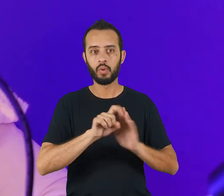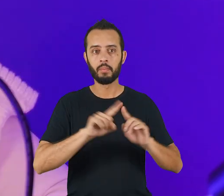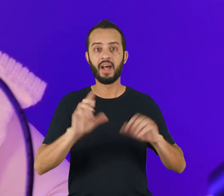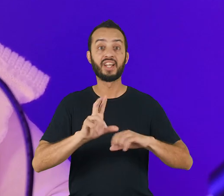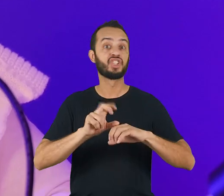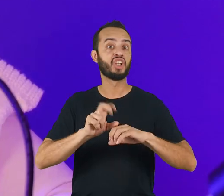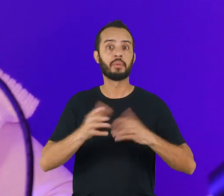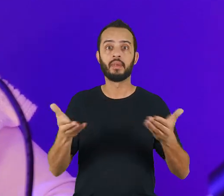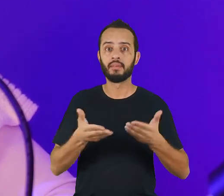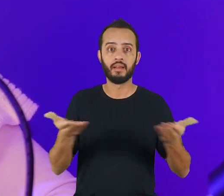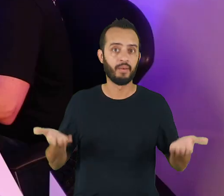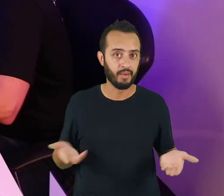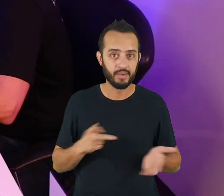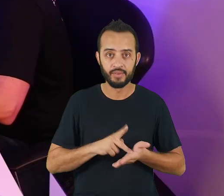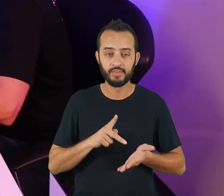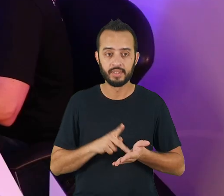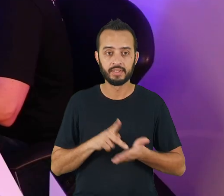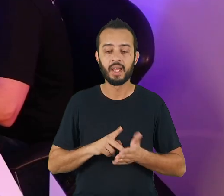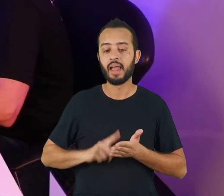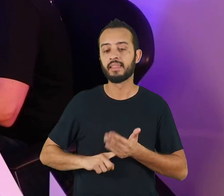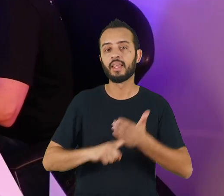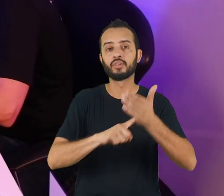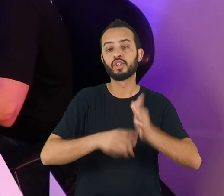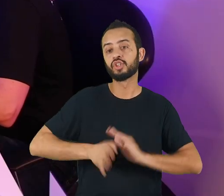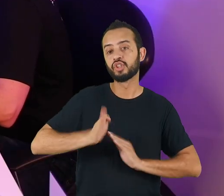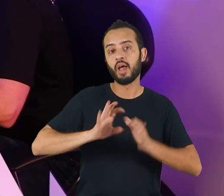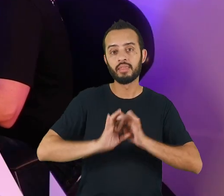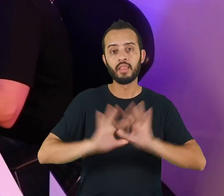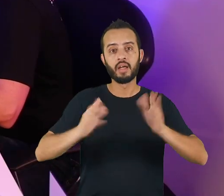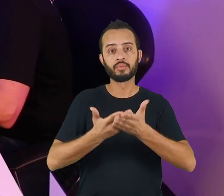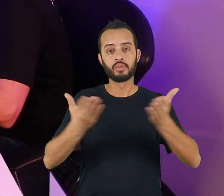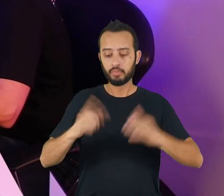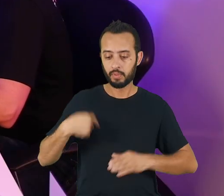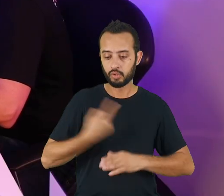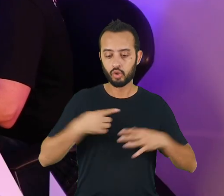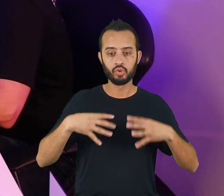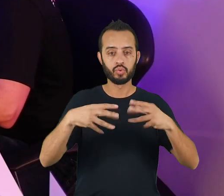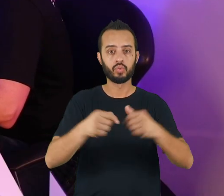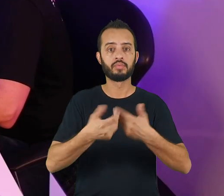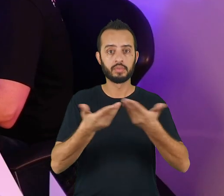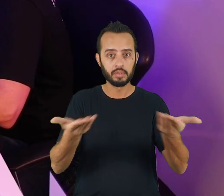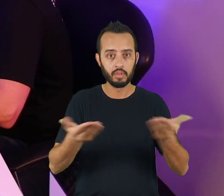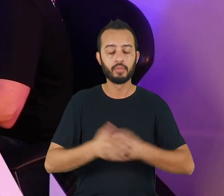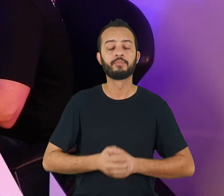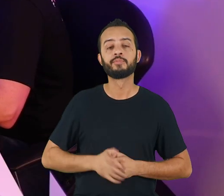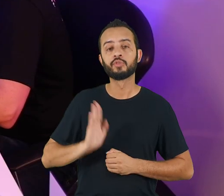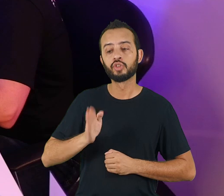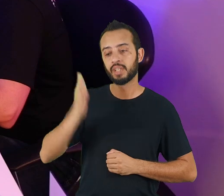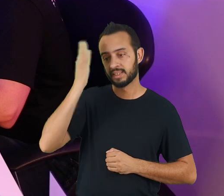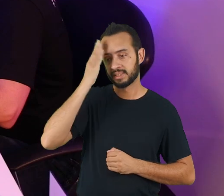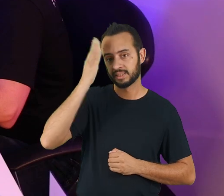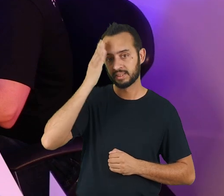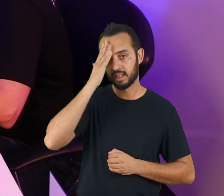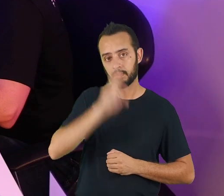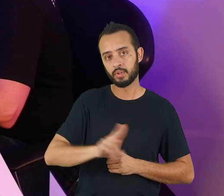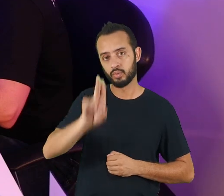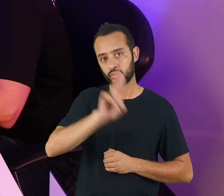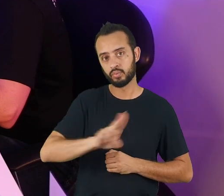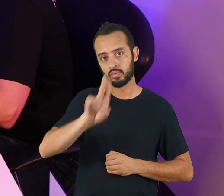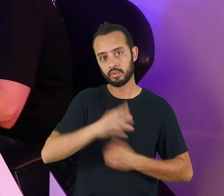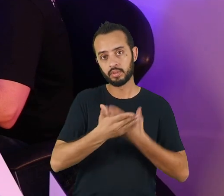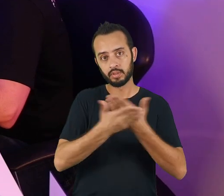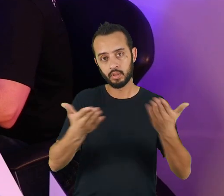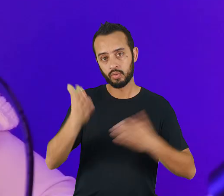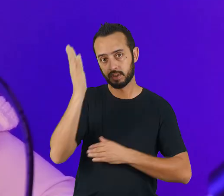já é chat GPT né quer dizer a tecnologia ela já tá disponível para todo mundo então já eles já sabem usar